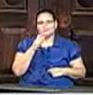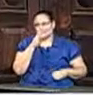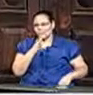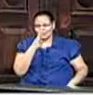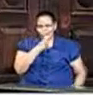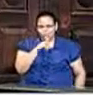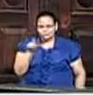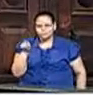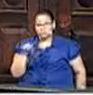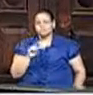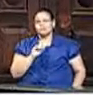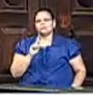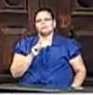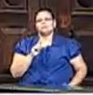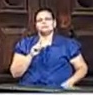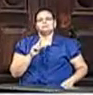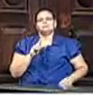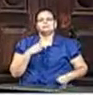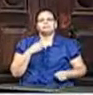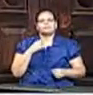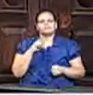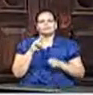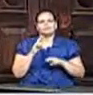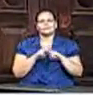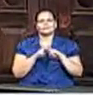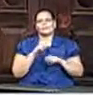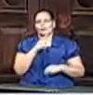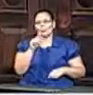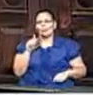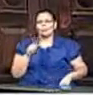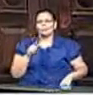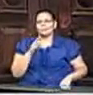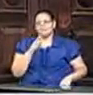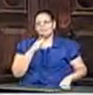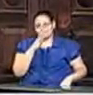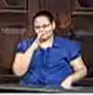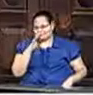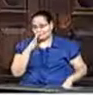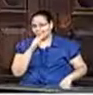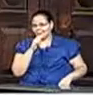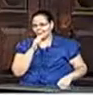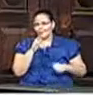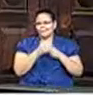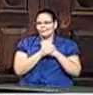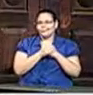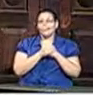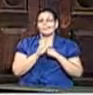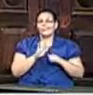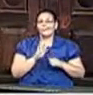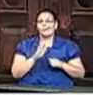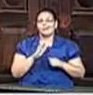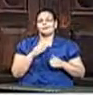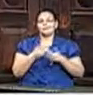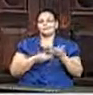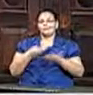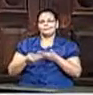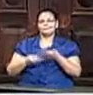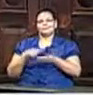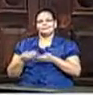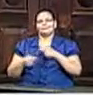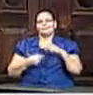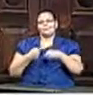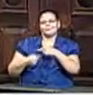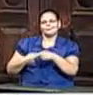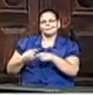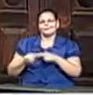sejam condenados e outros que nem denunciados ainda foram, mas que constam das delações, não sejam sequer